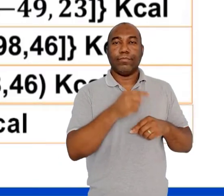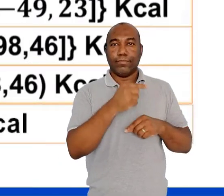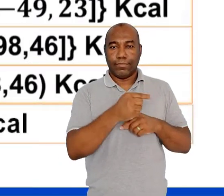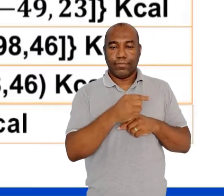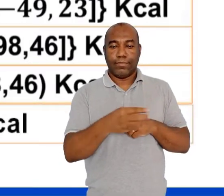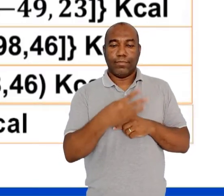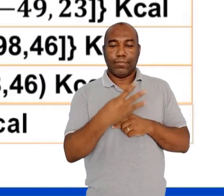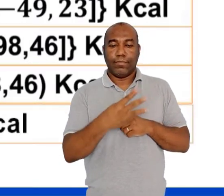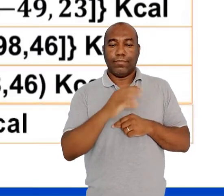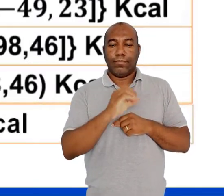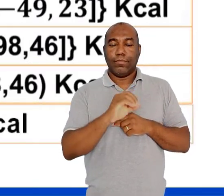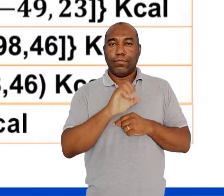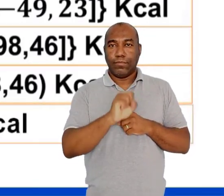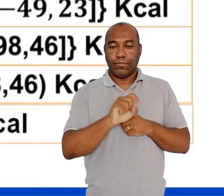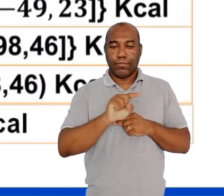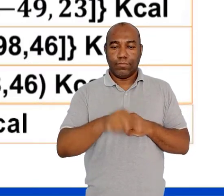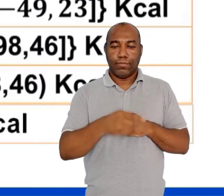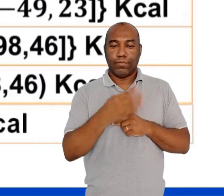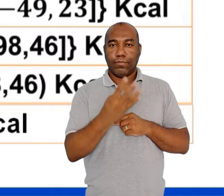308,46 mais